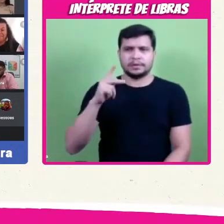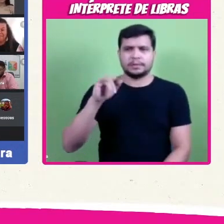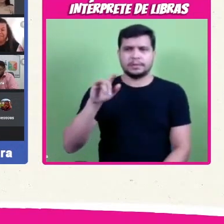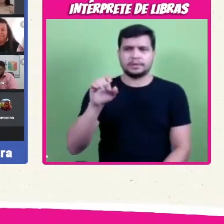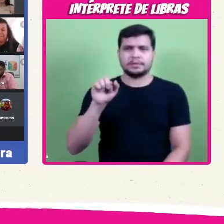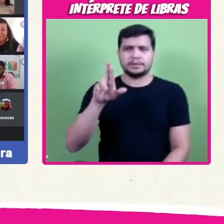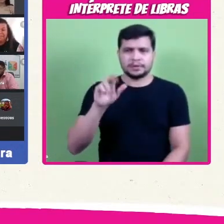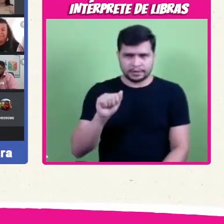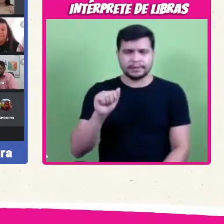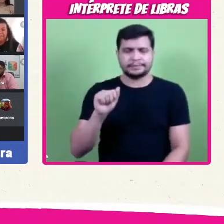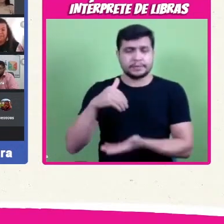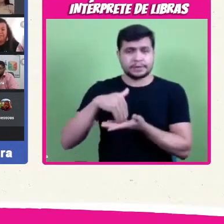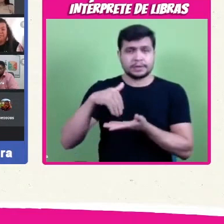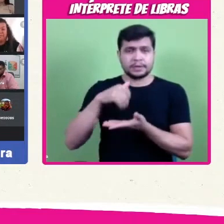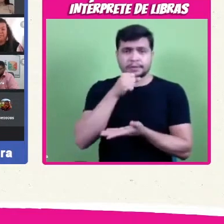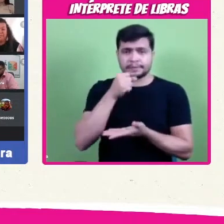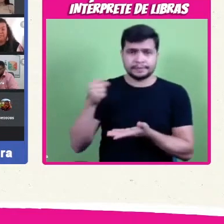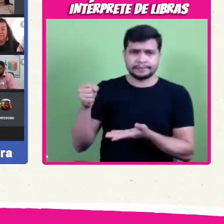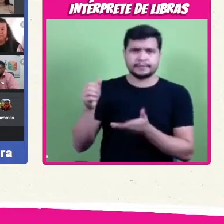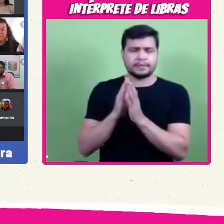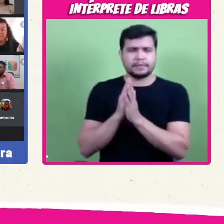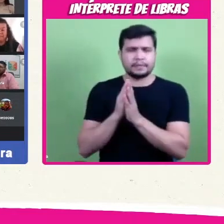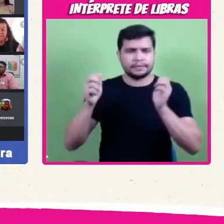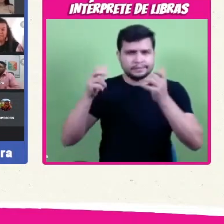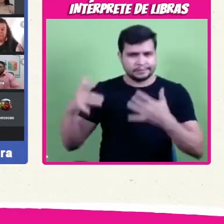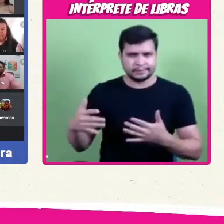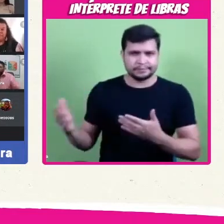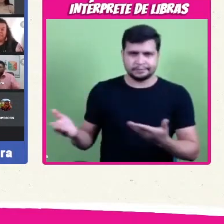Secretário Helder, a fala é sua, por favor.